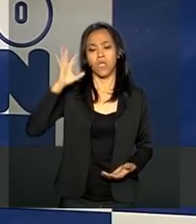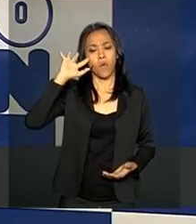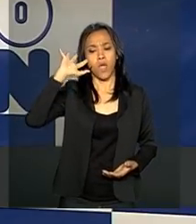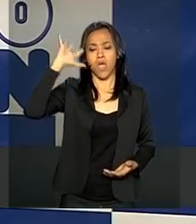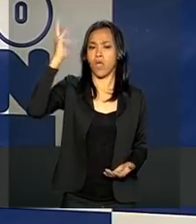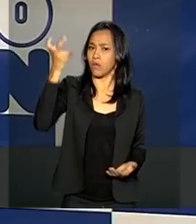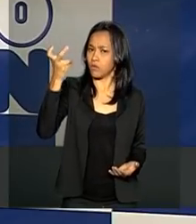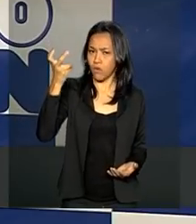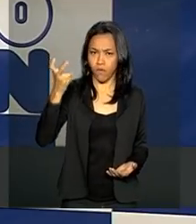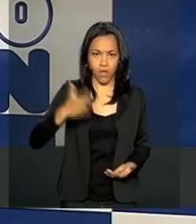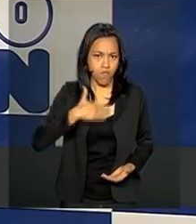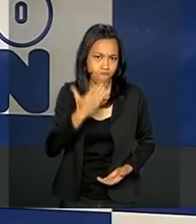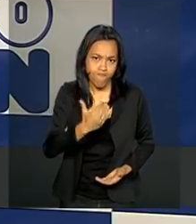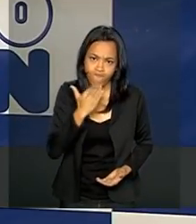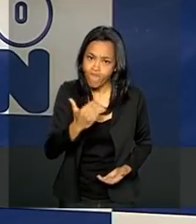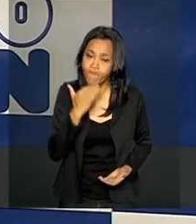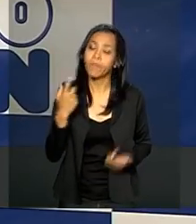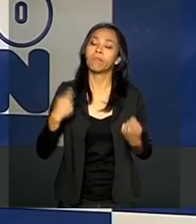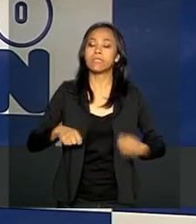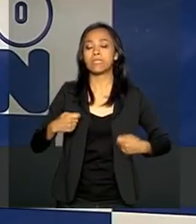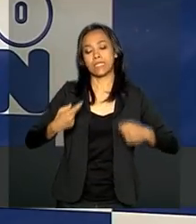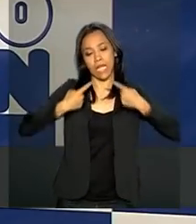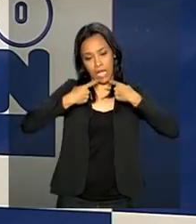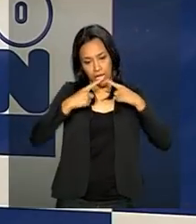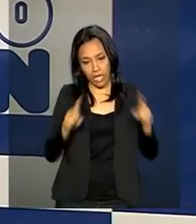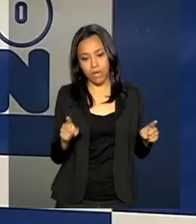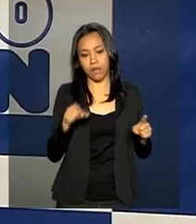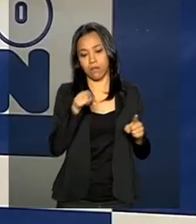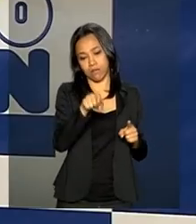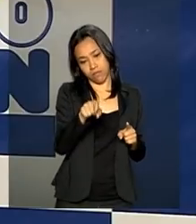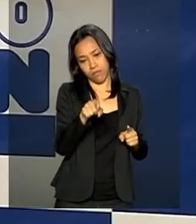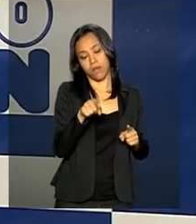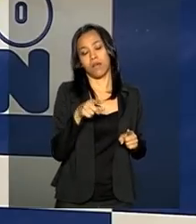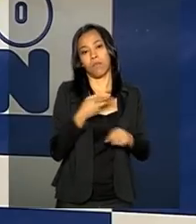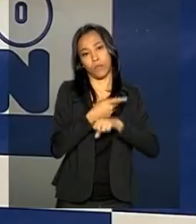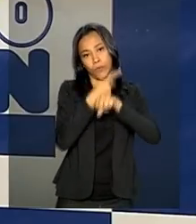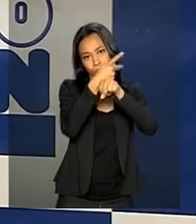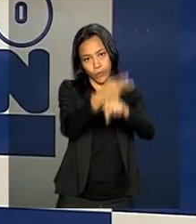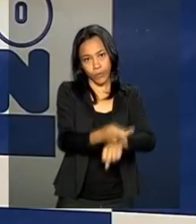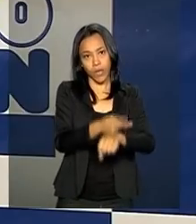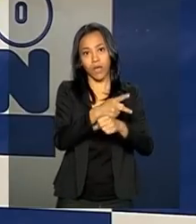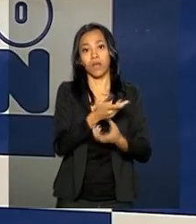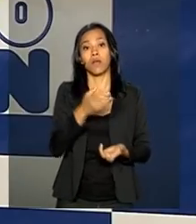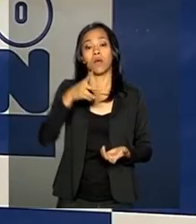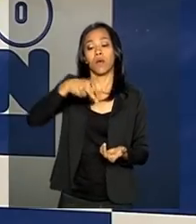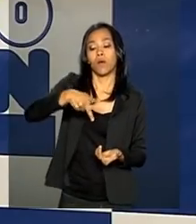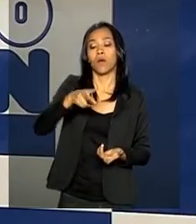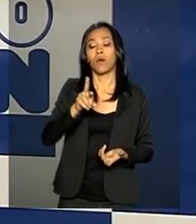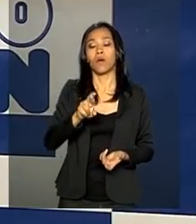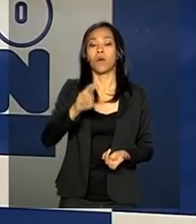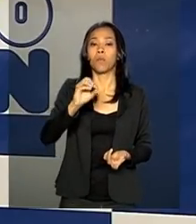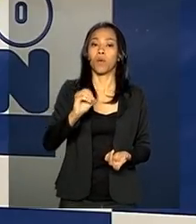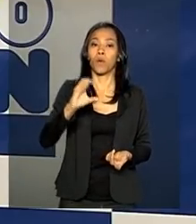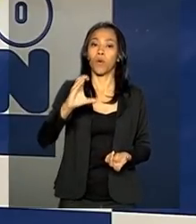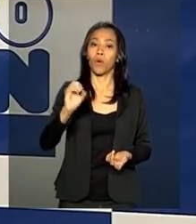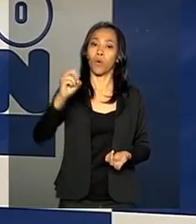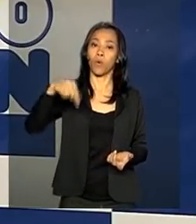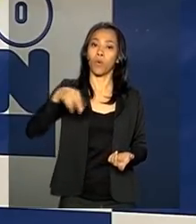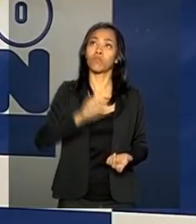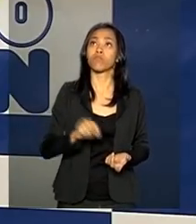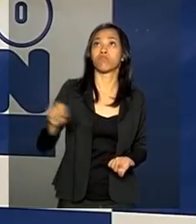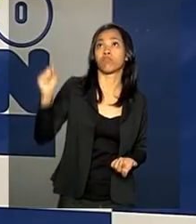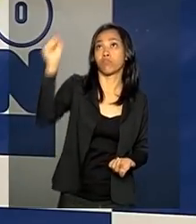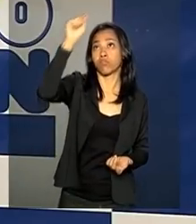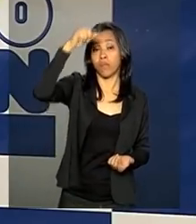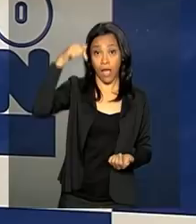ao fornecedor e fazer uma reclamação nos no junto aos aos procons aqui em São Paulo nós temos um